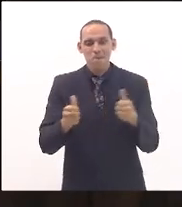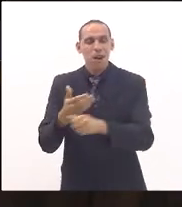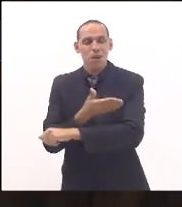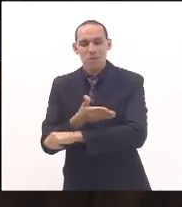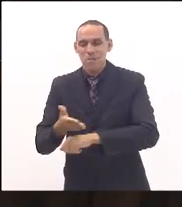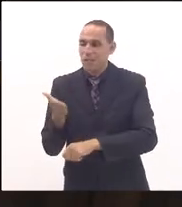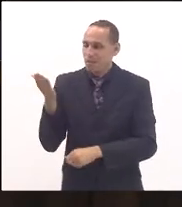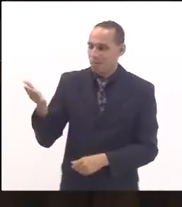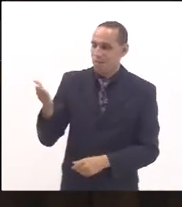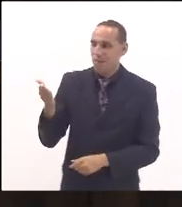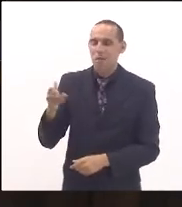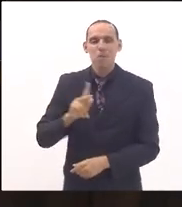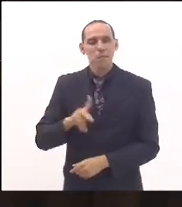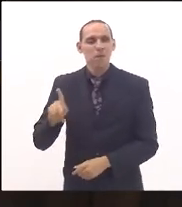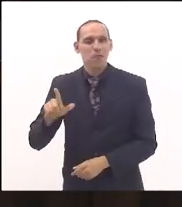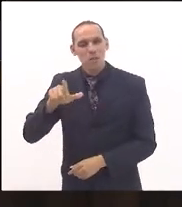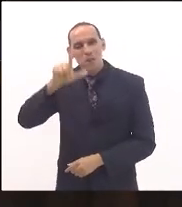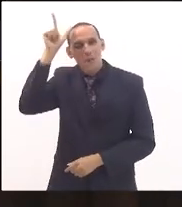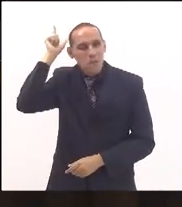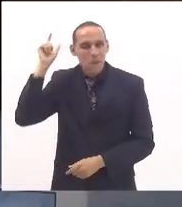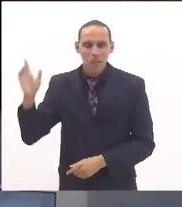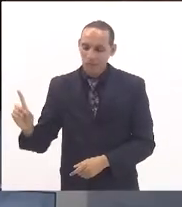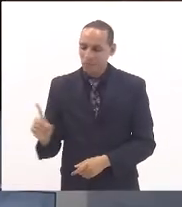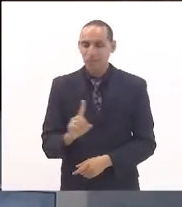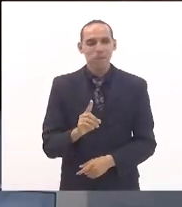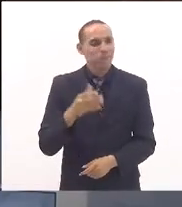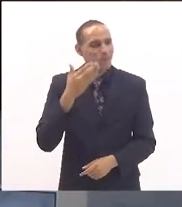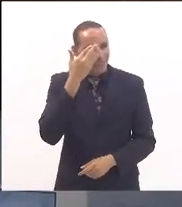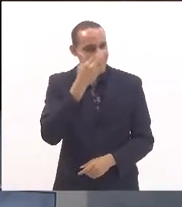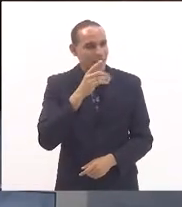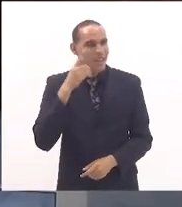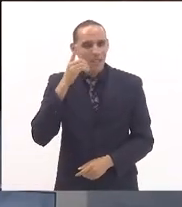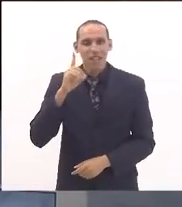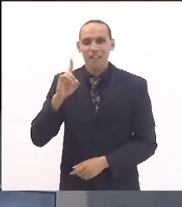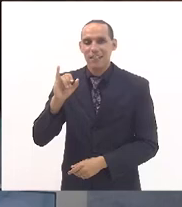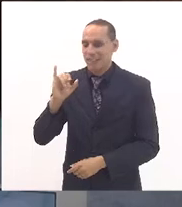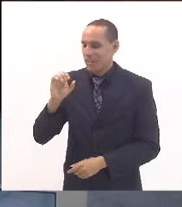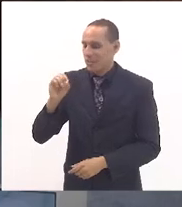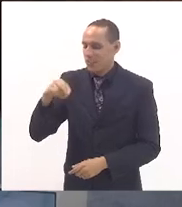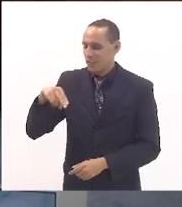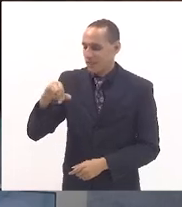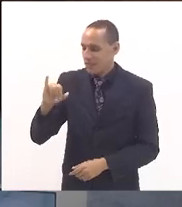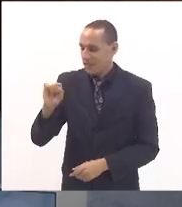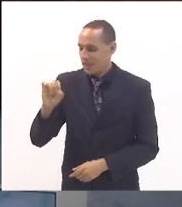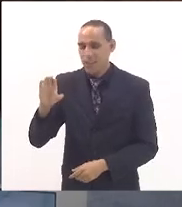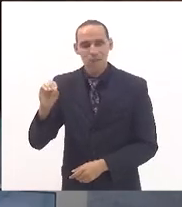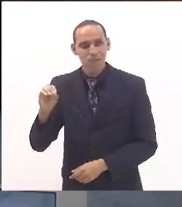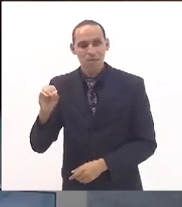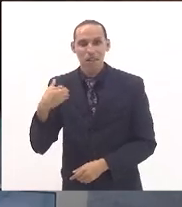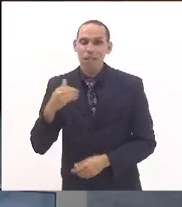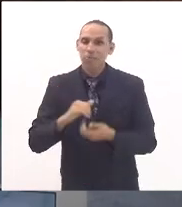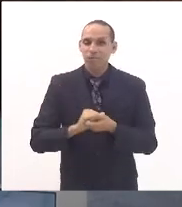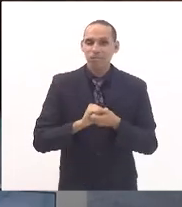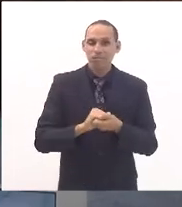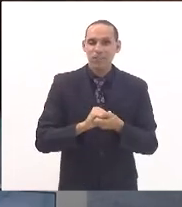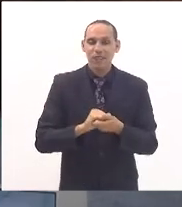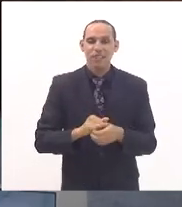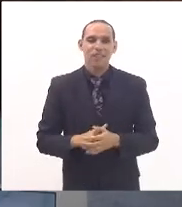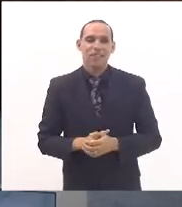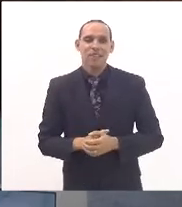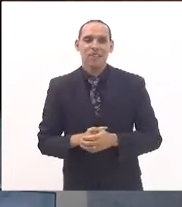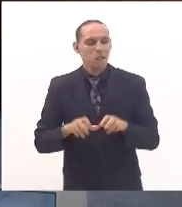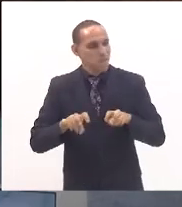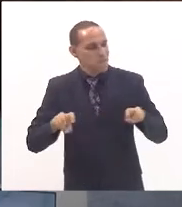costume com a palavra Professor Luiz Paulo Corrêa da Rocha de juízo Lins queria cumprimentar